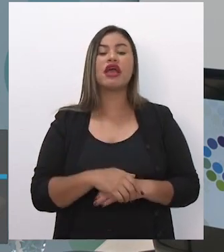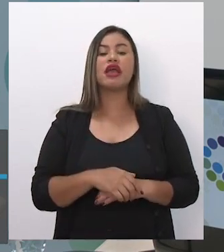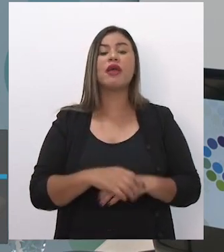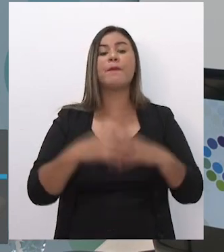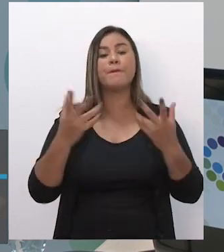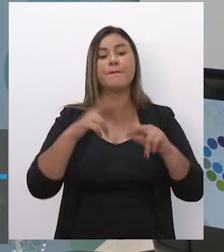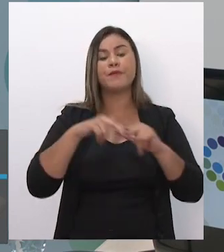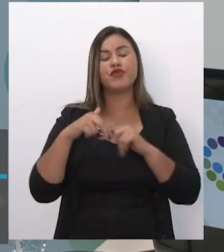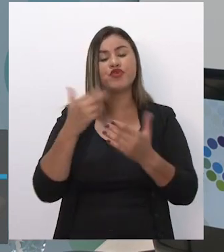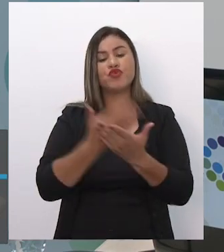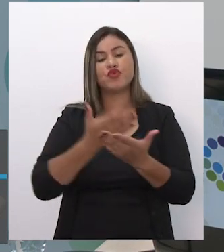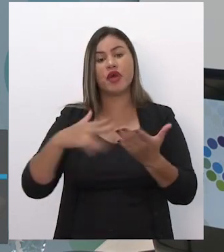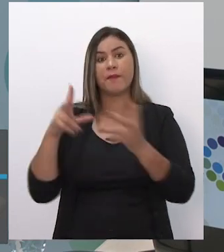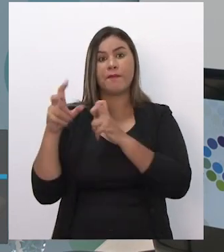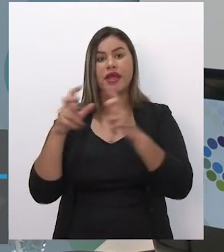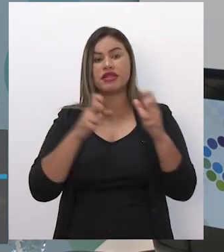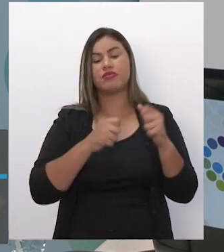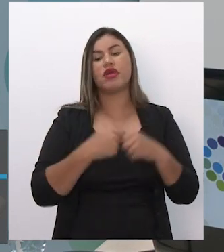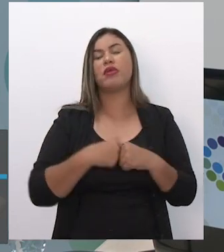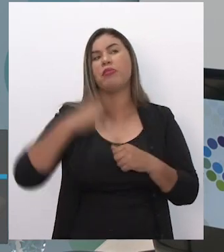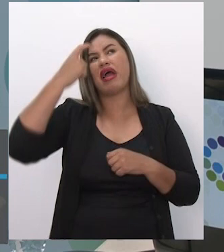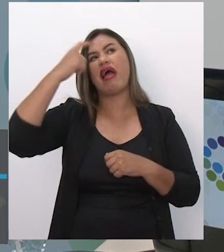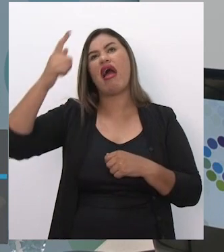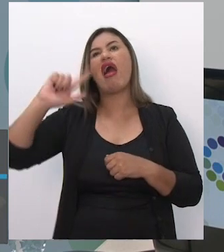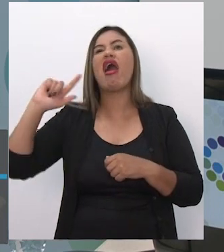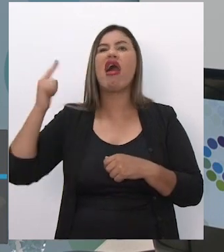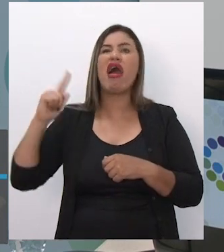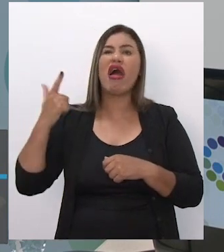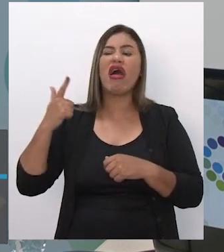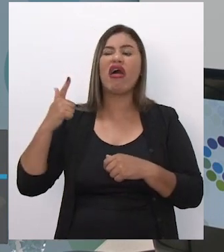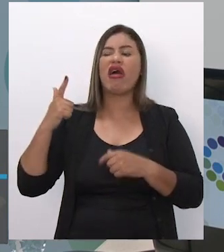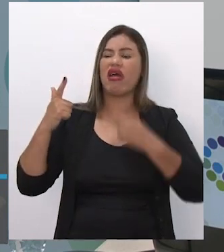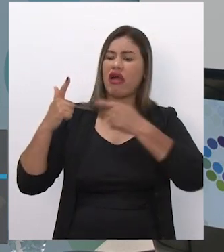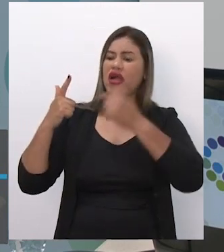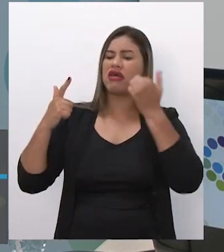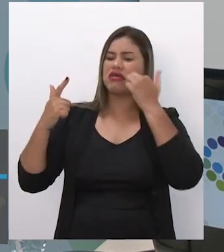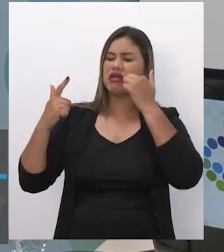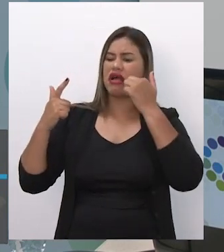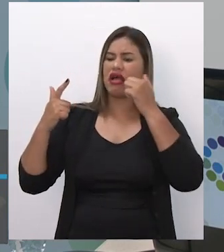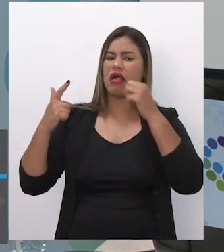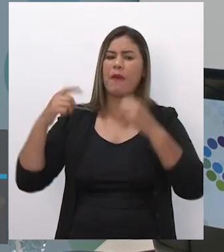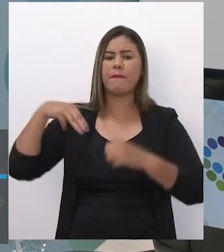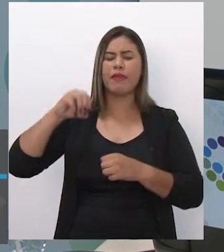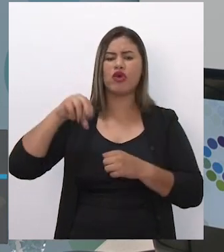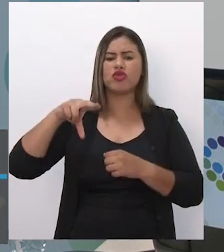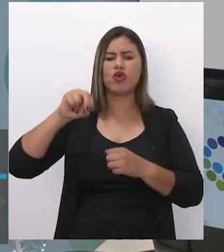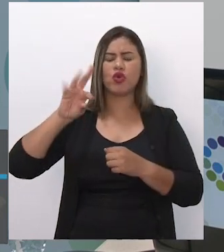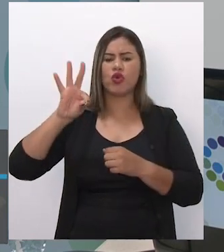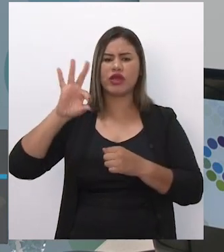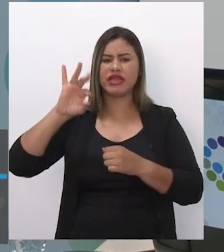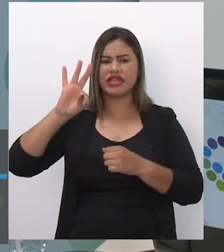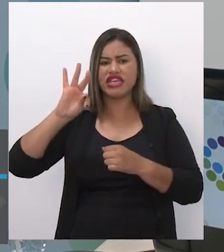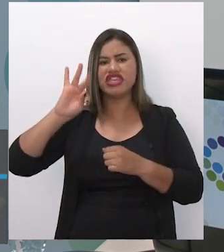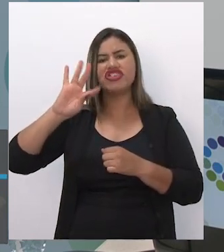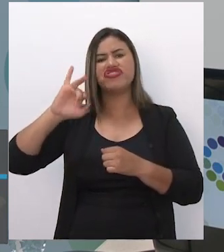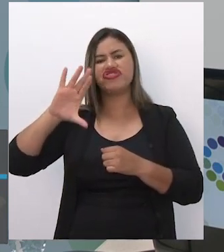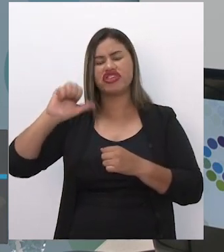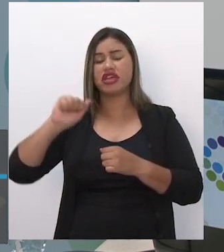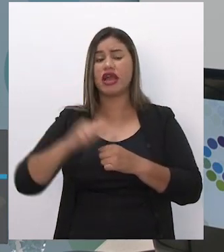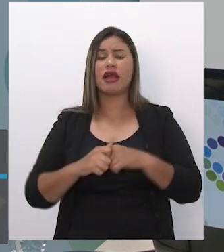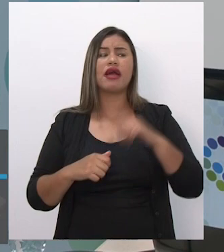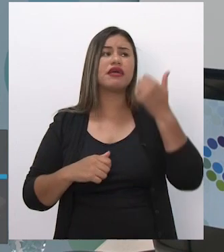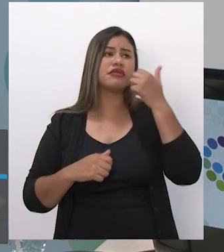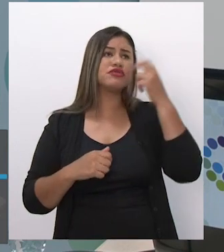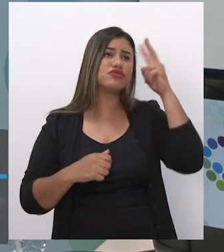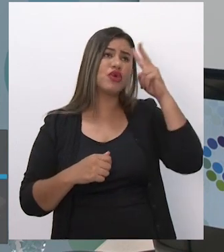veja isso, né? Ele não veja, por exemplo, a geografia como uma ciência monolítica ou também a história como uma ciência